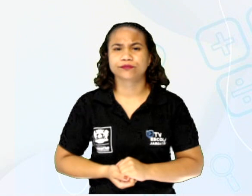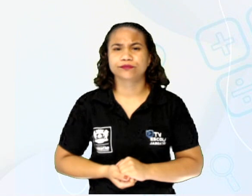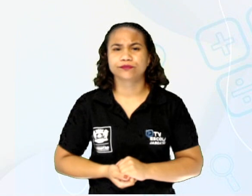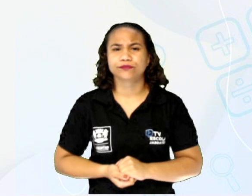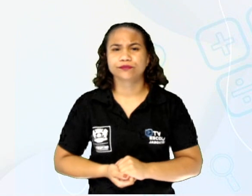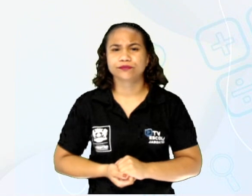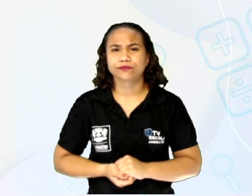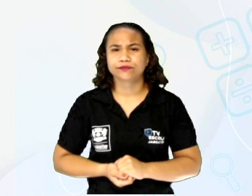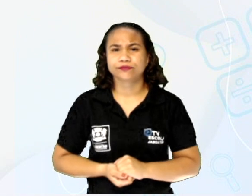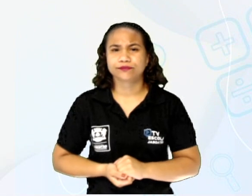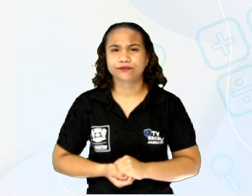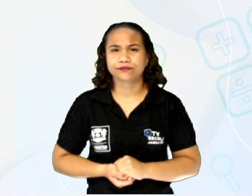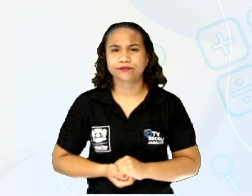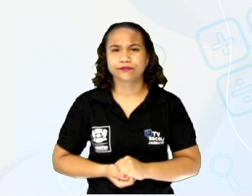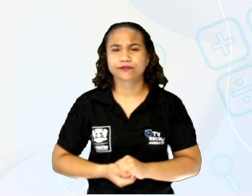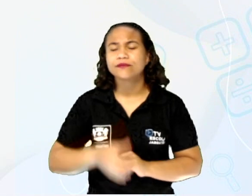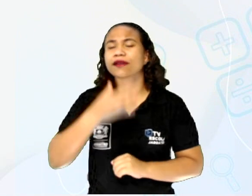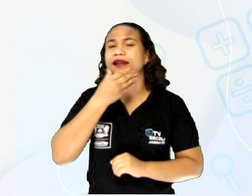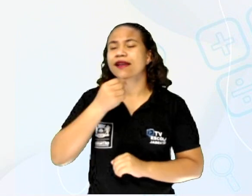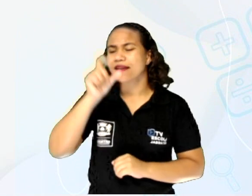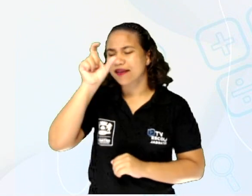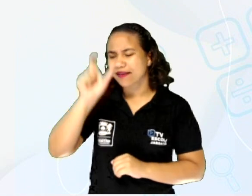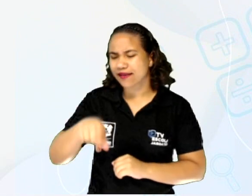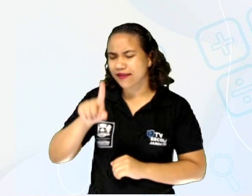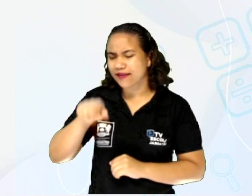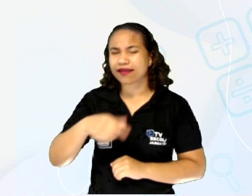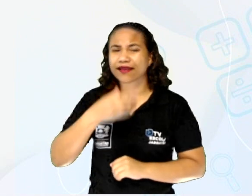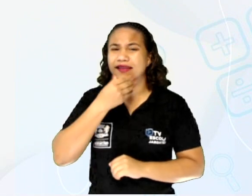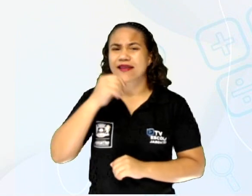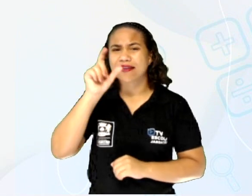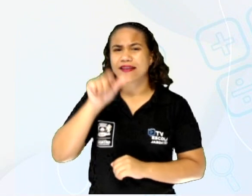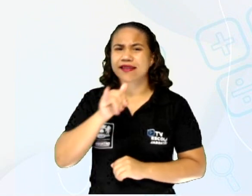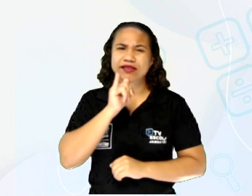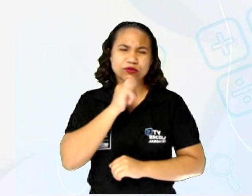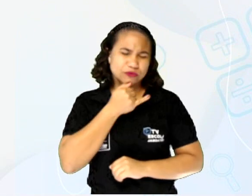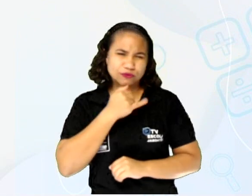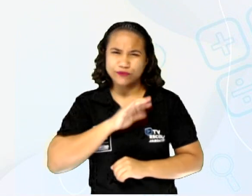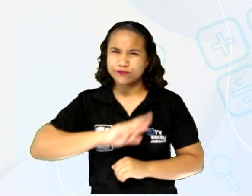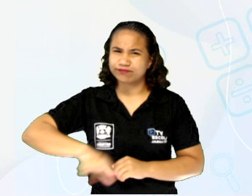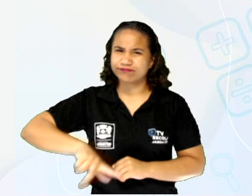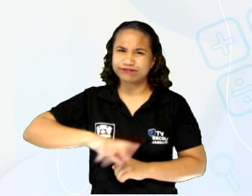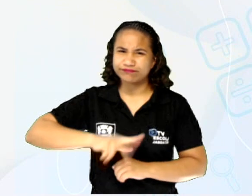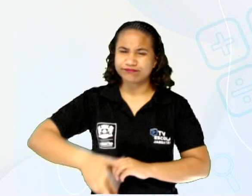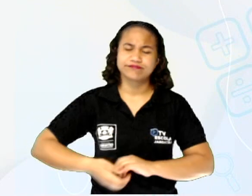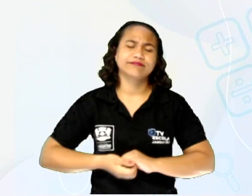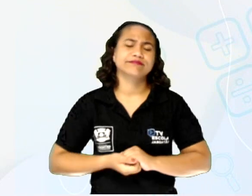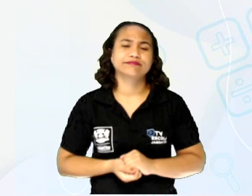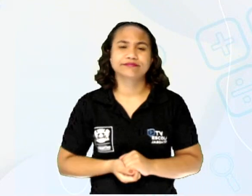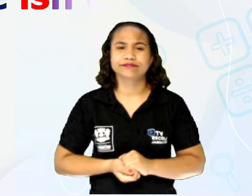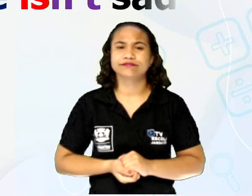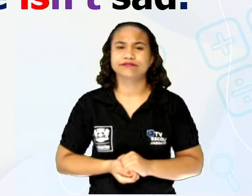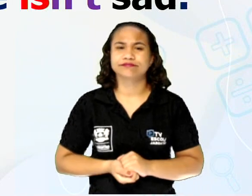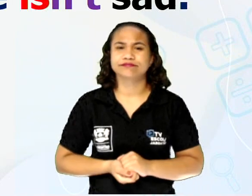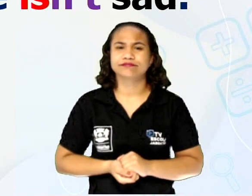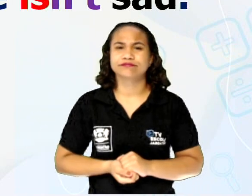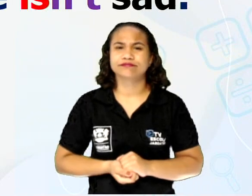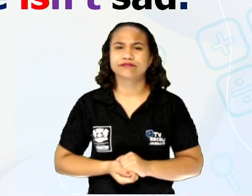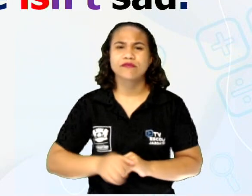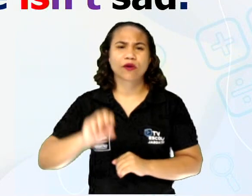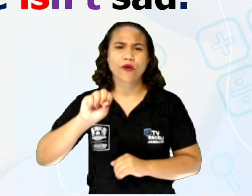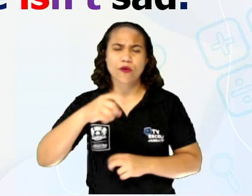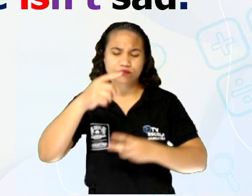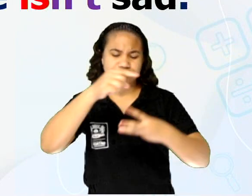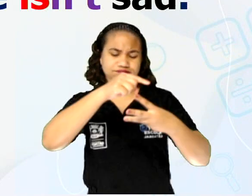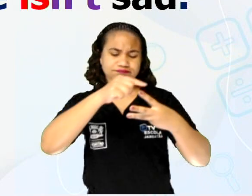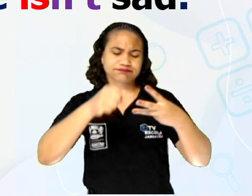He is not sad. Ele não está triste. He's not sad ou